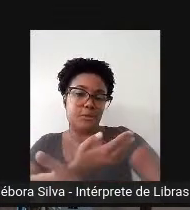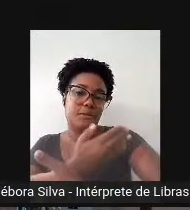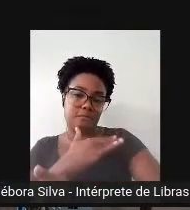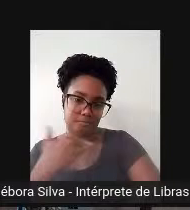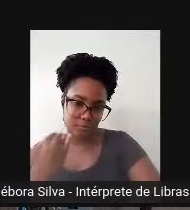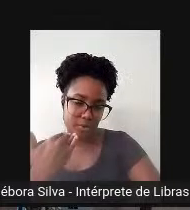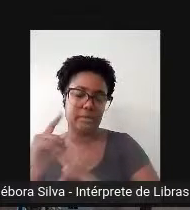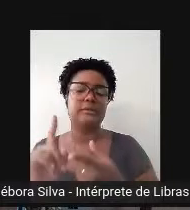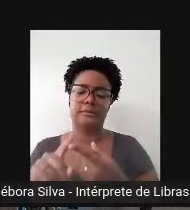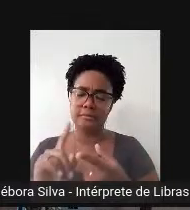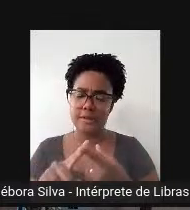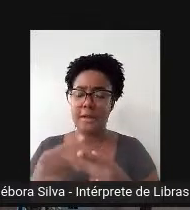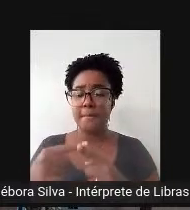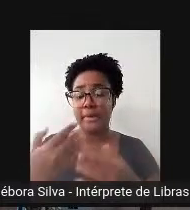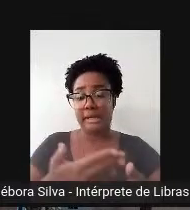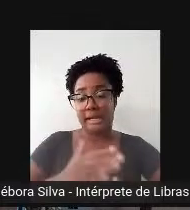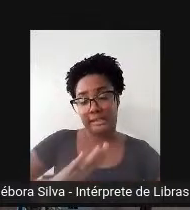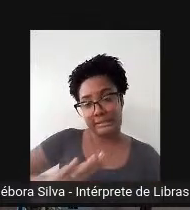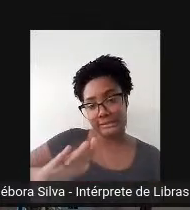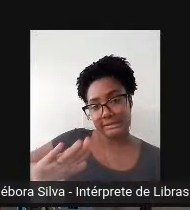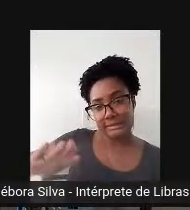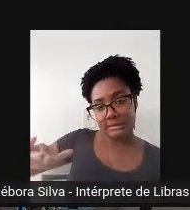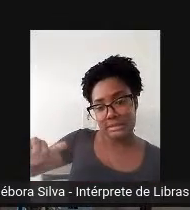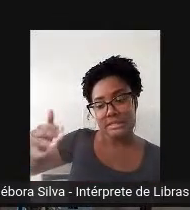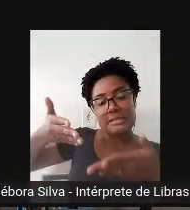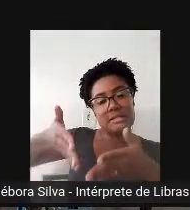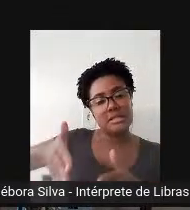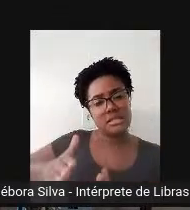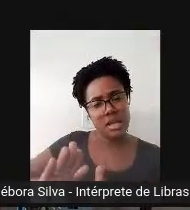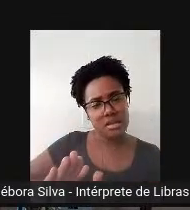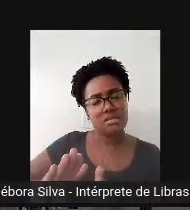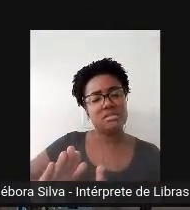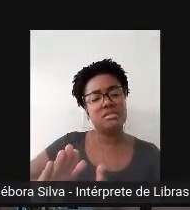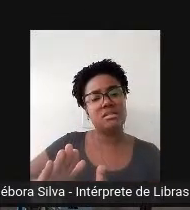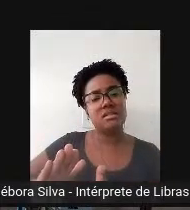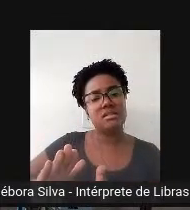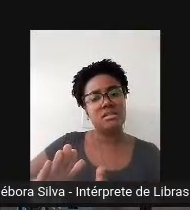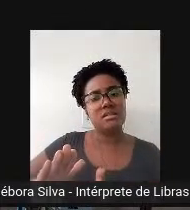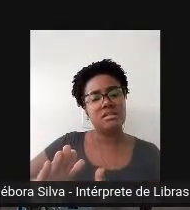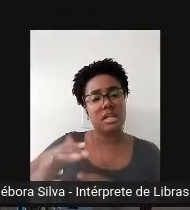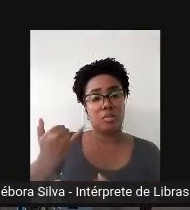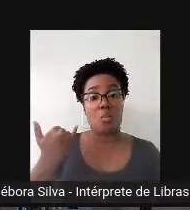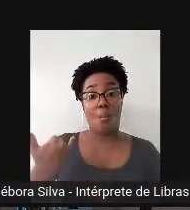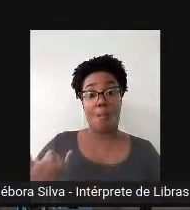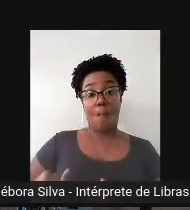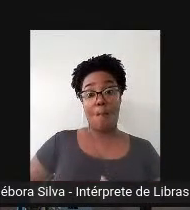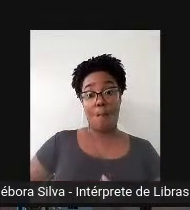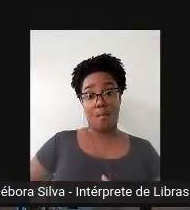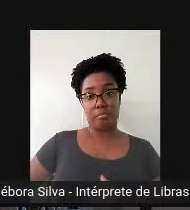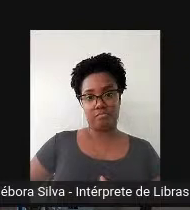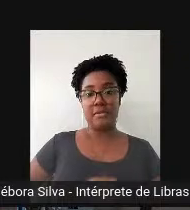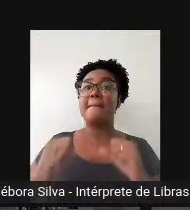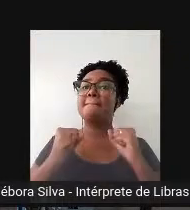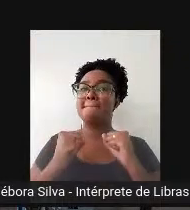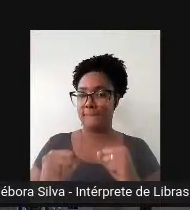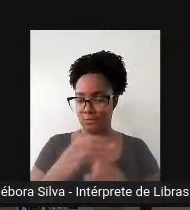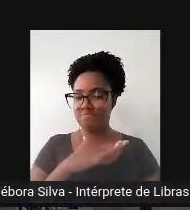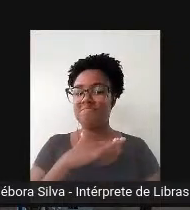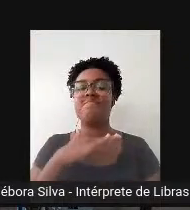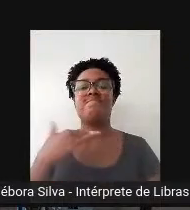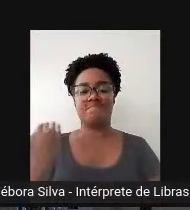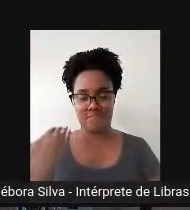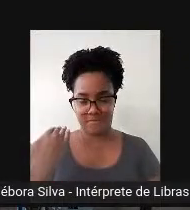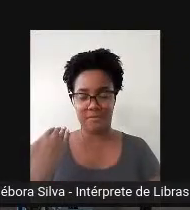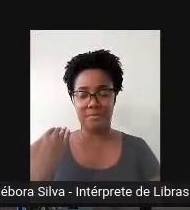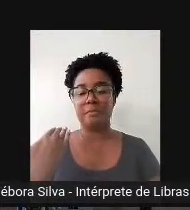têm baixo peso durante a gravidez, elas têm uma mortalidade muito mais alta do que as crianças que não